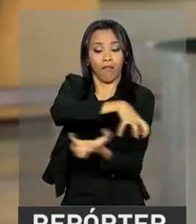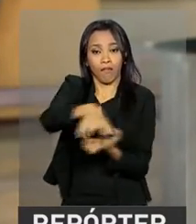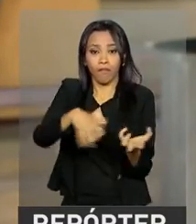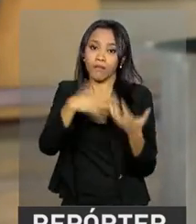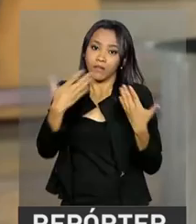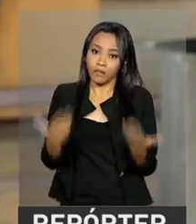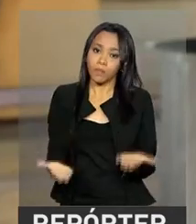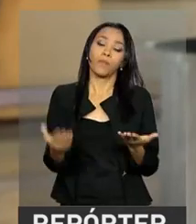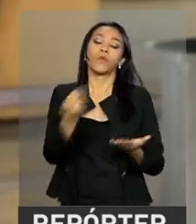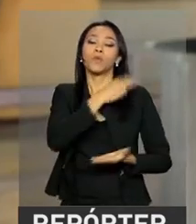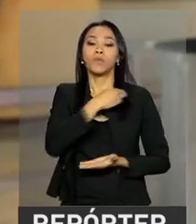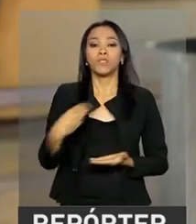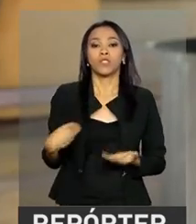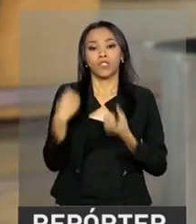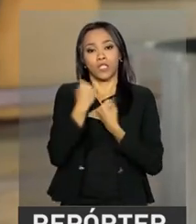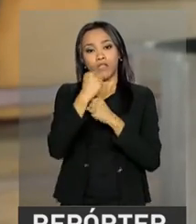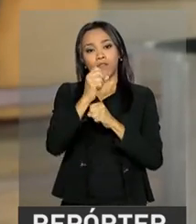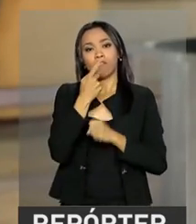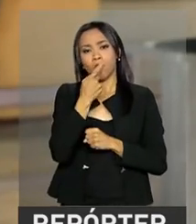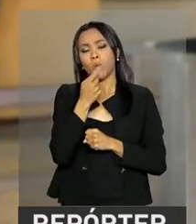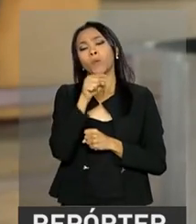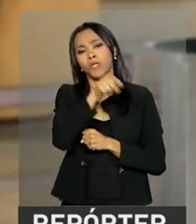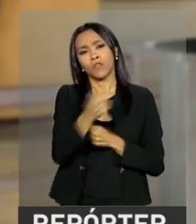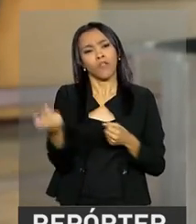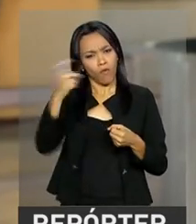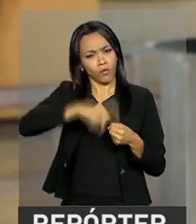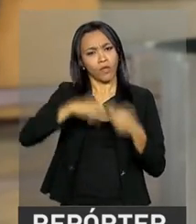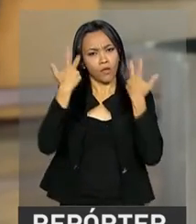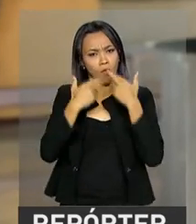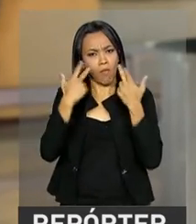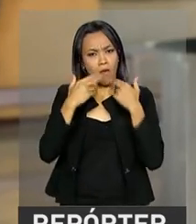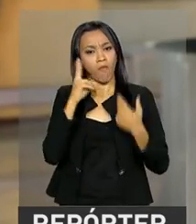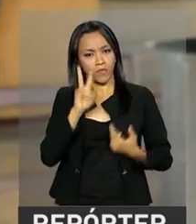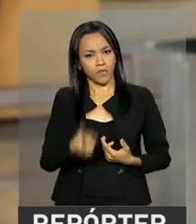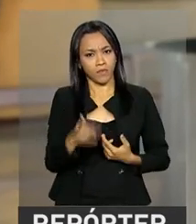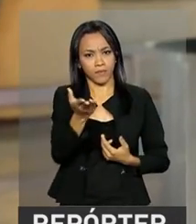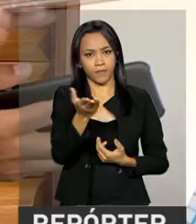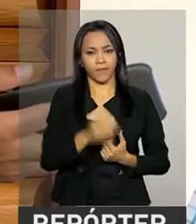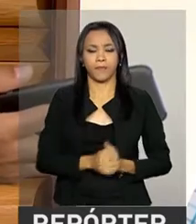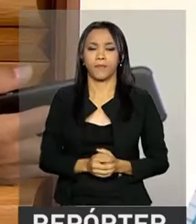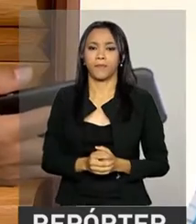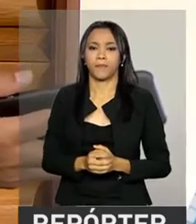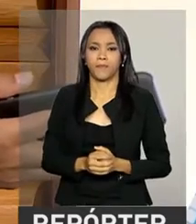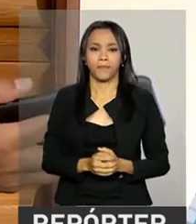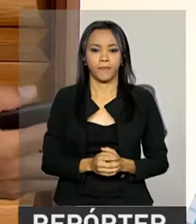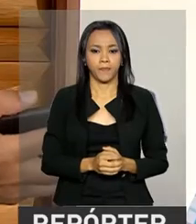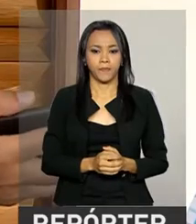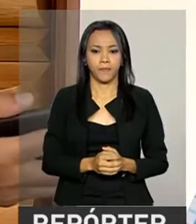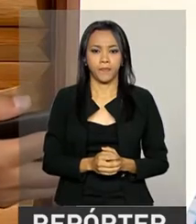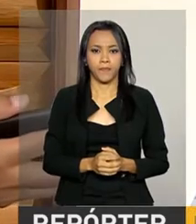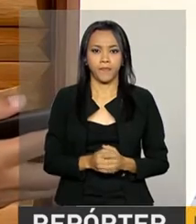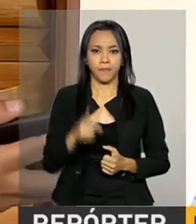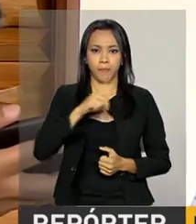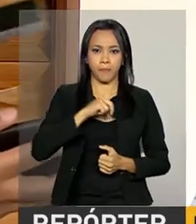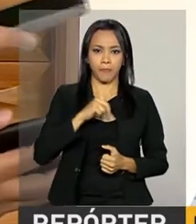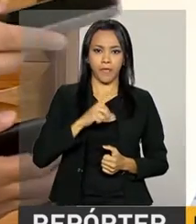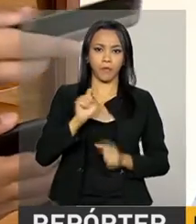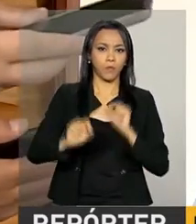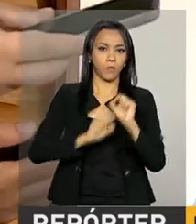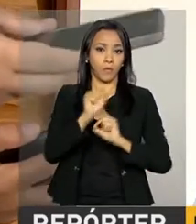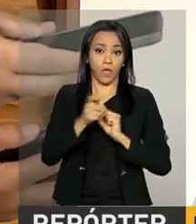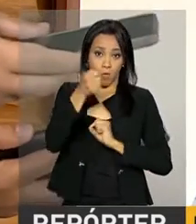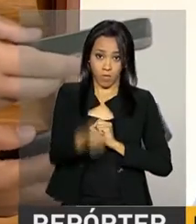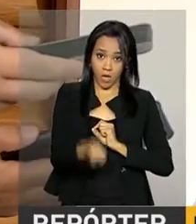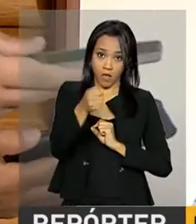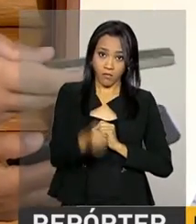que a cidade começa a voltar ao normal vamos ouvir temos a obrigação estamos